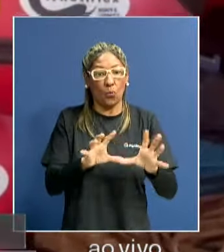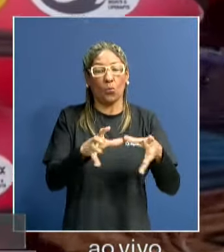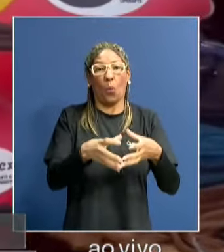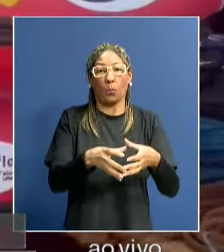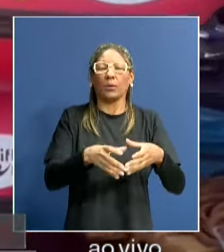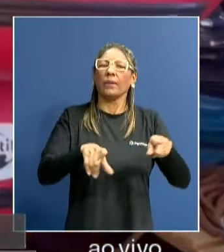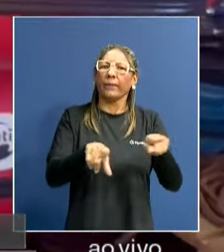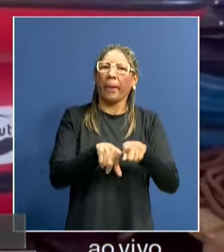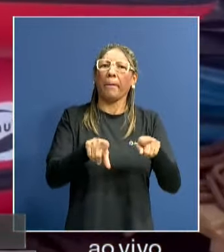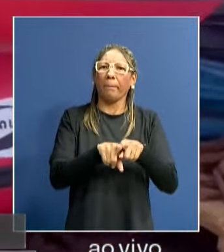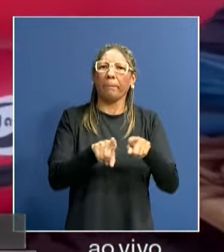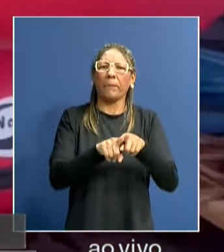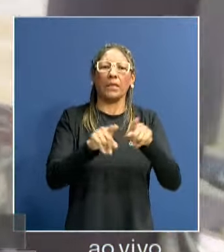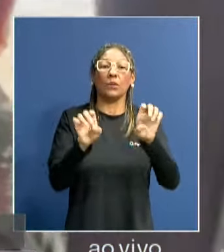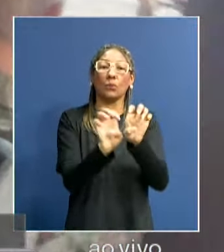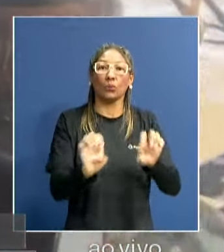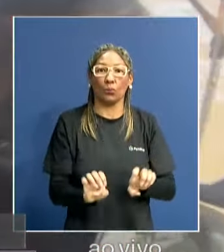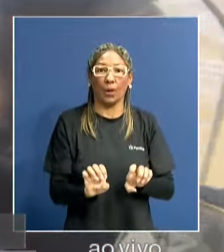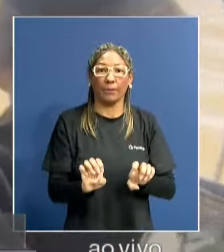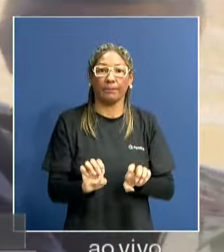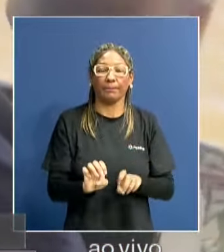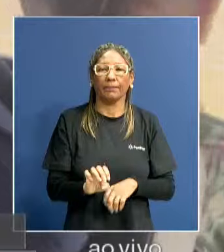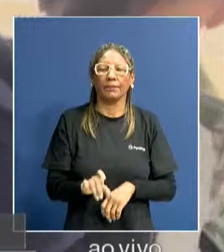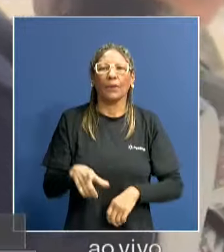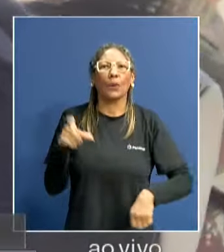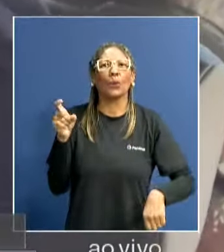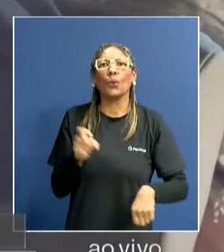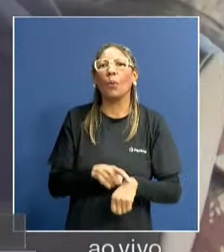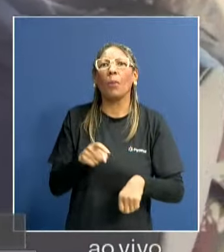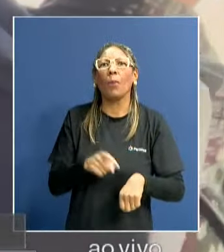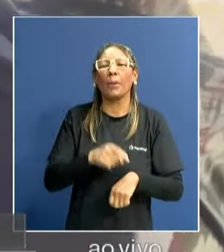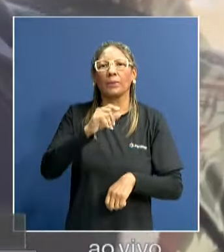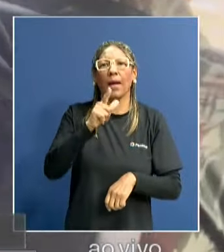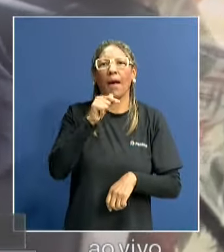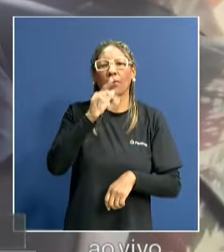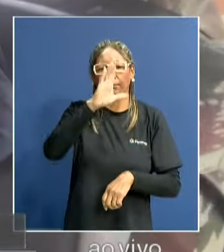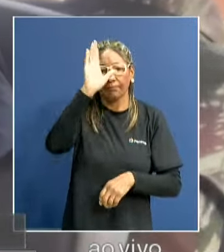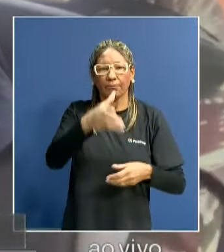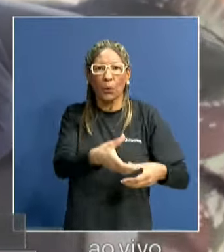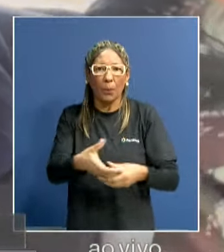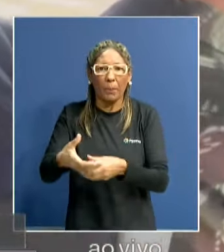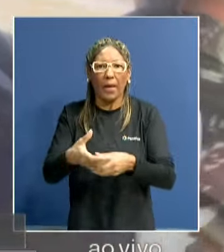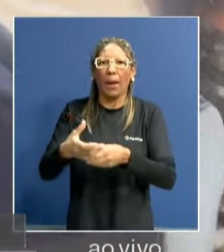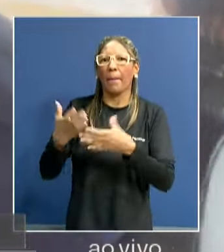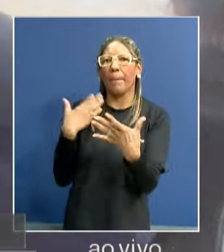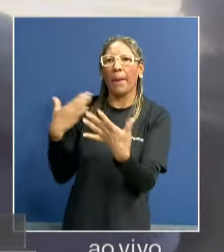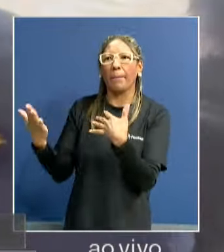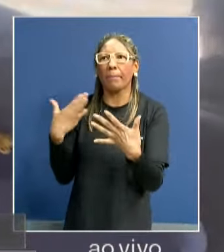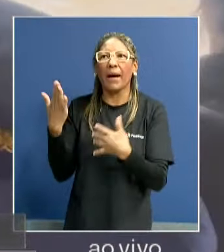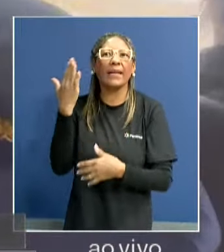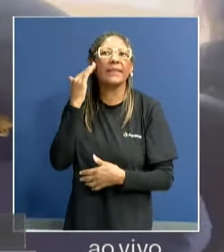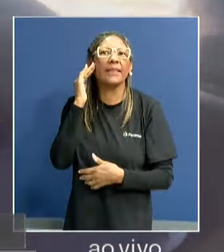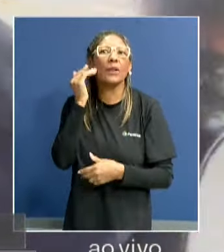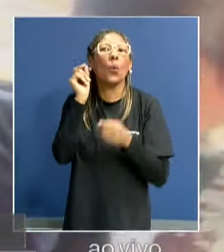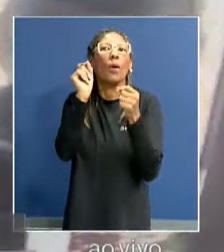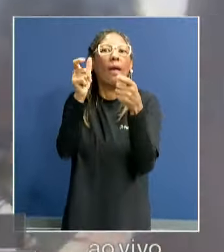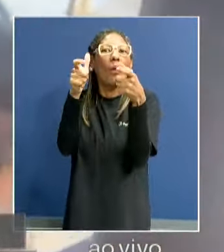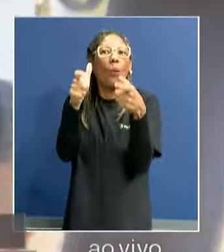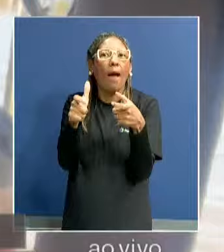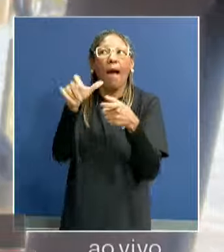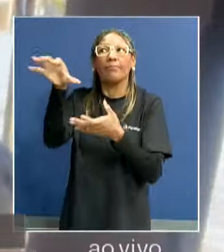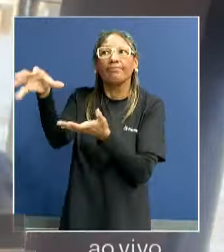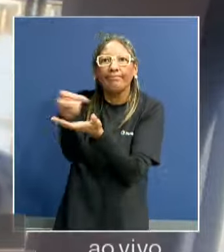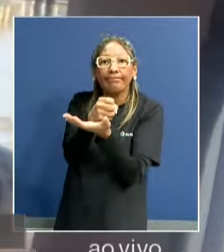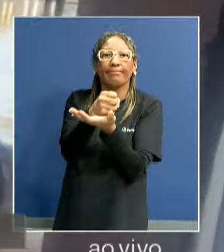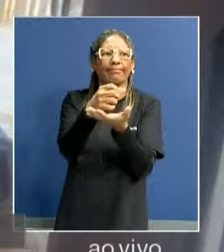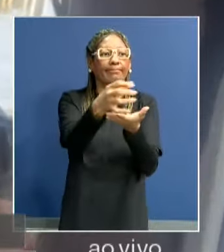como também em estrutura. No momento que os bombeiros eles começam a se comunicar para entender a residência que precisa de